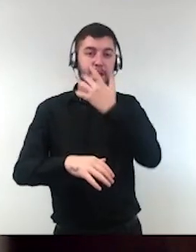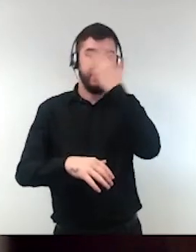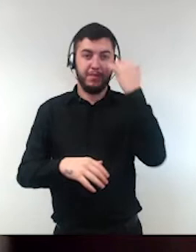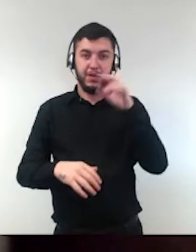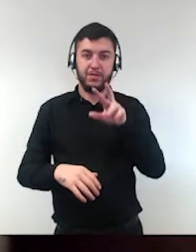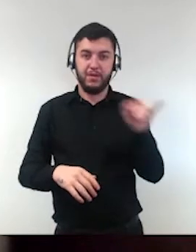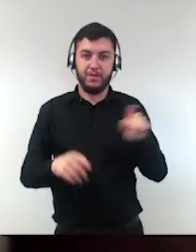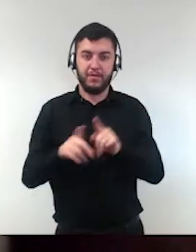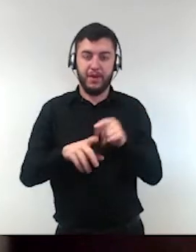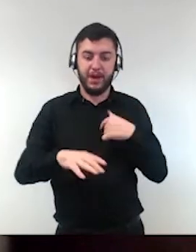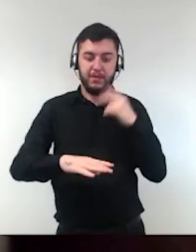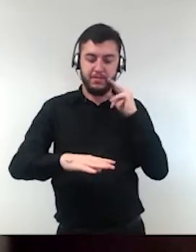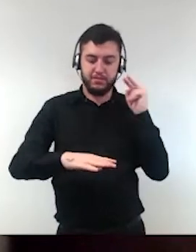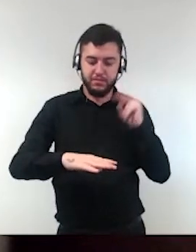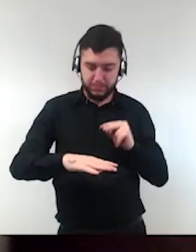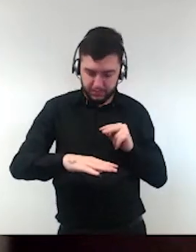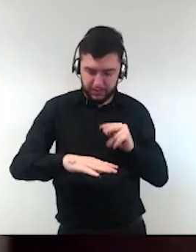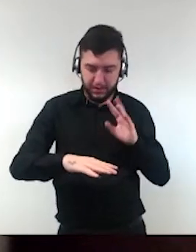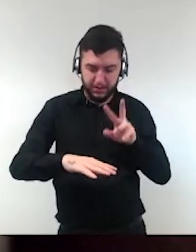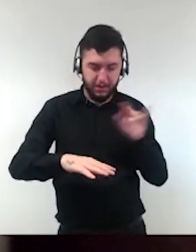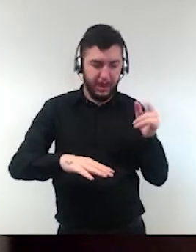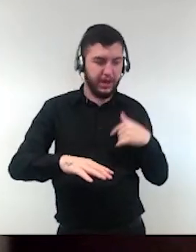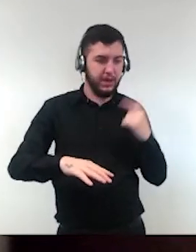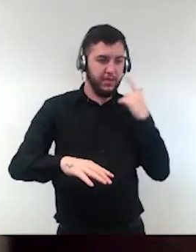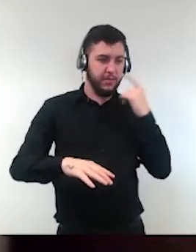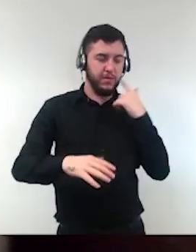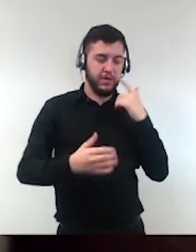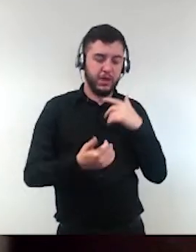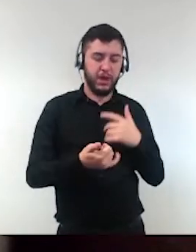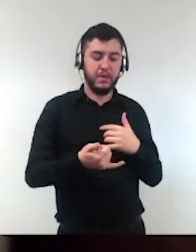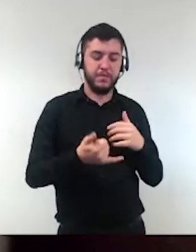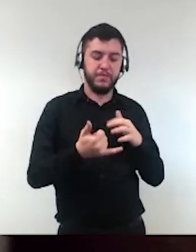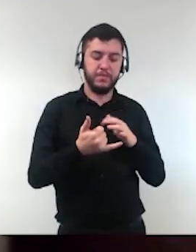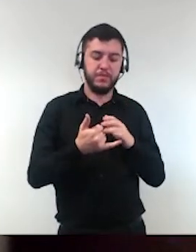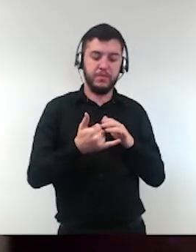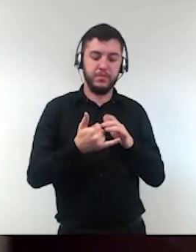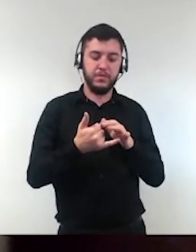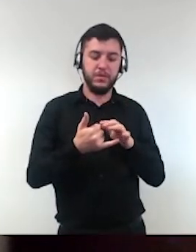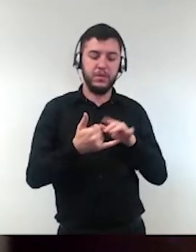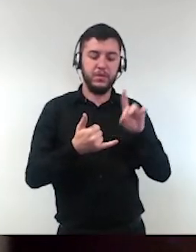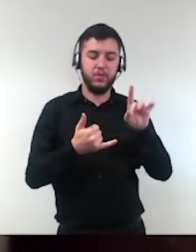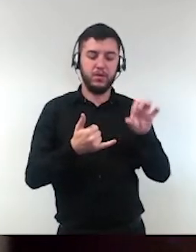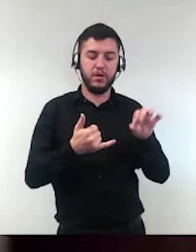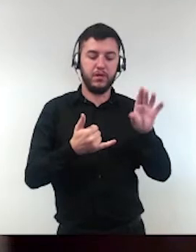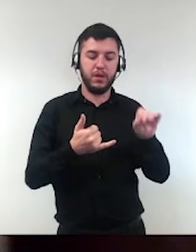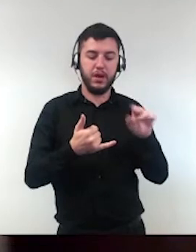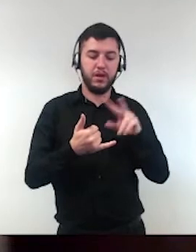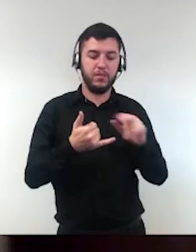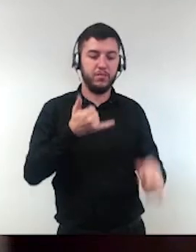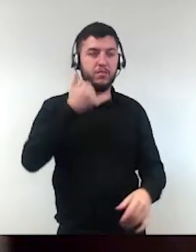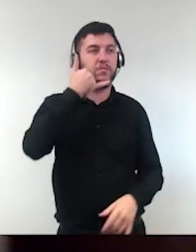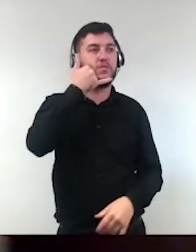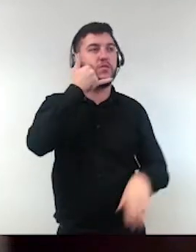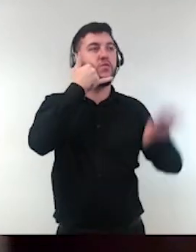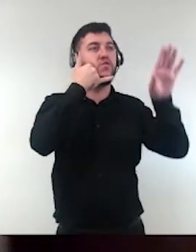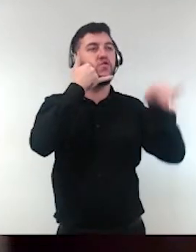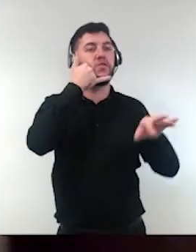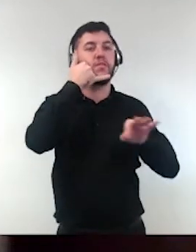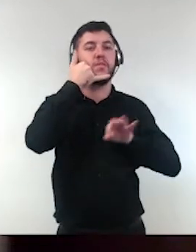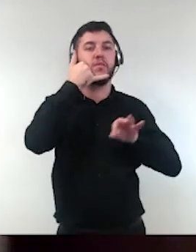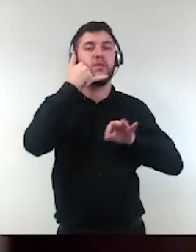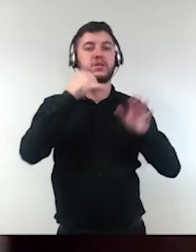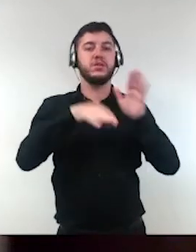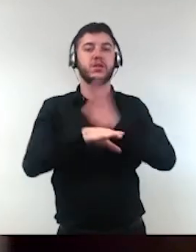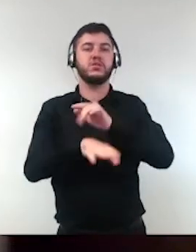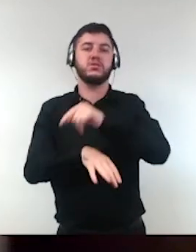que disca 190 diretamente e presta socorro a essas vítimas. Em que momento? Em um momento em que as